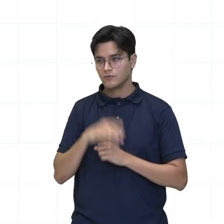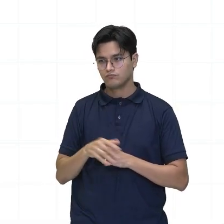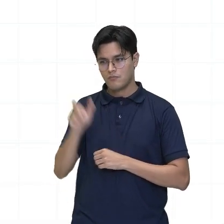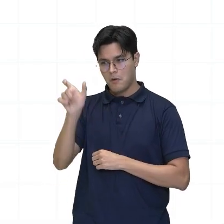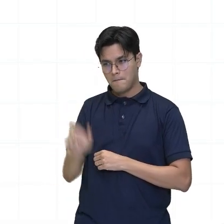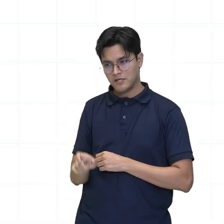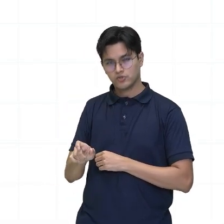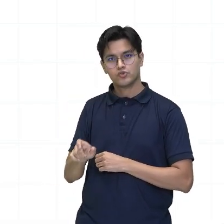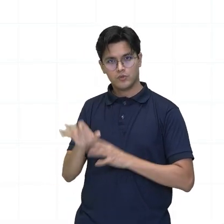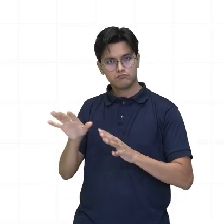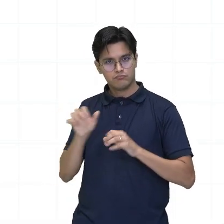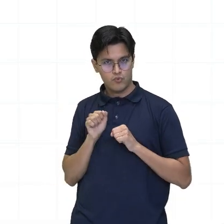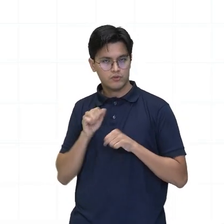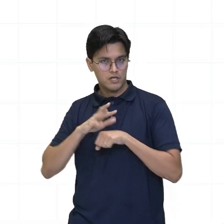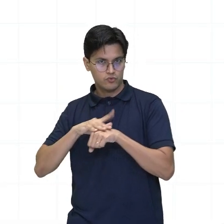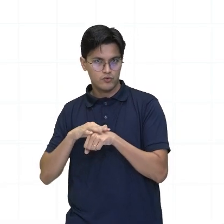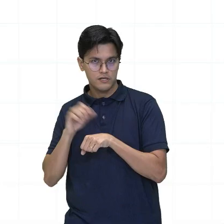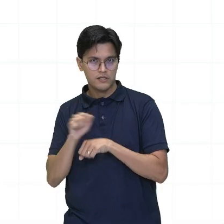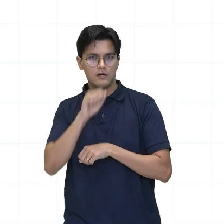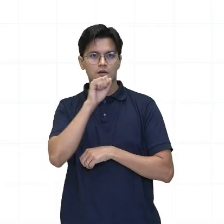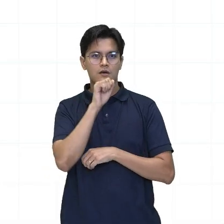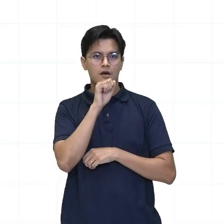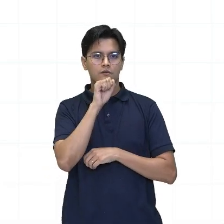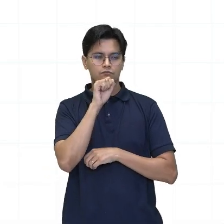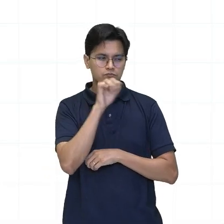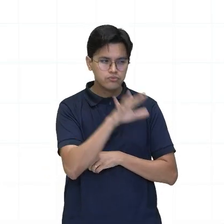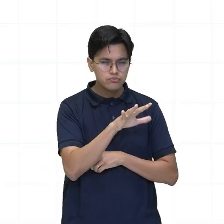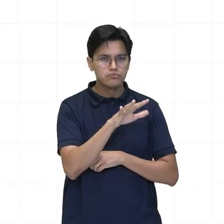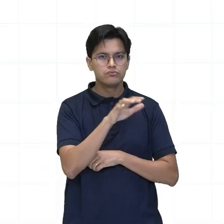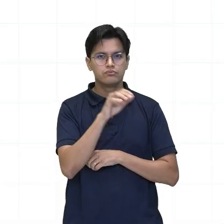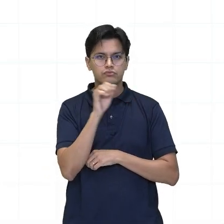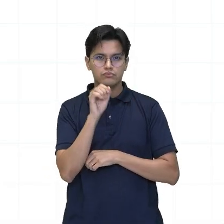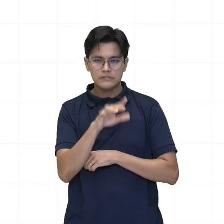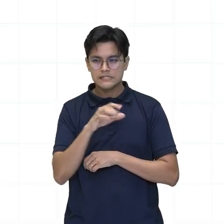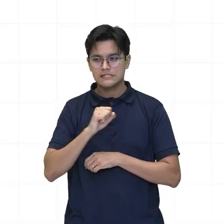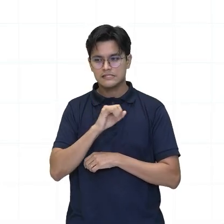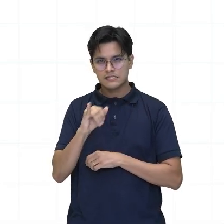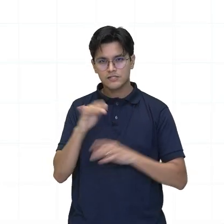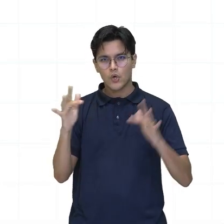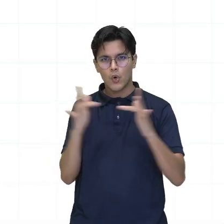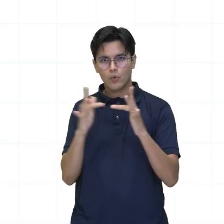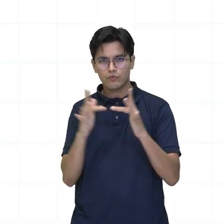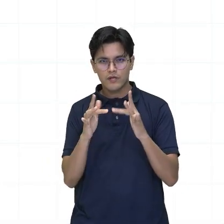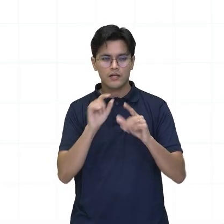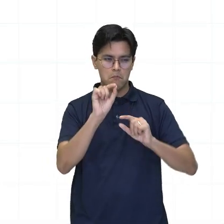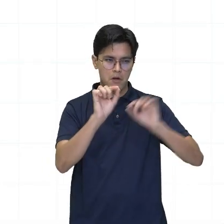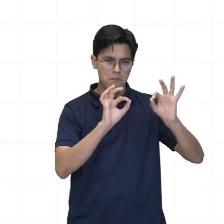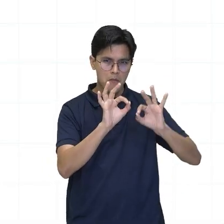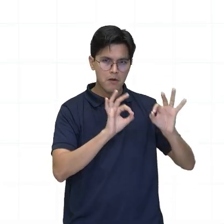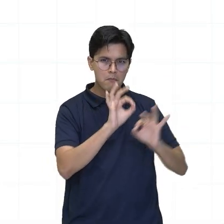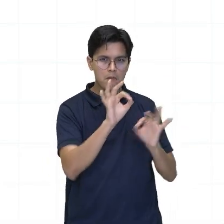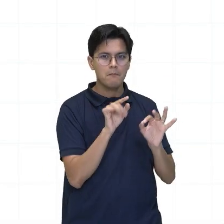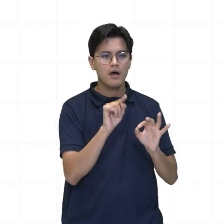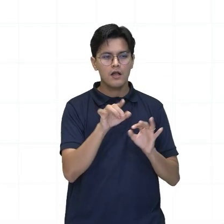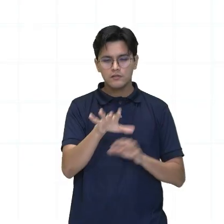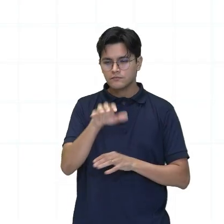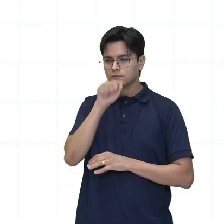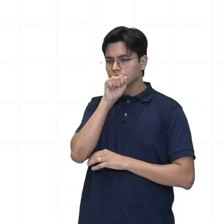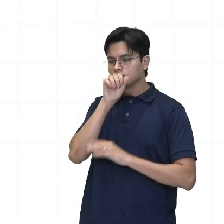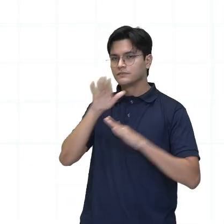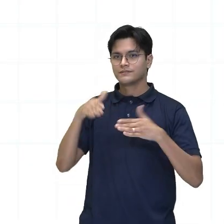causar essa doença. Como sinais e sintomas, nós temos febre, erupção